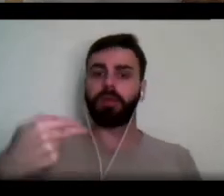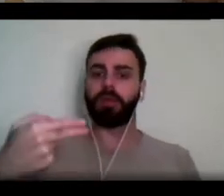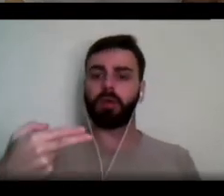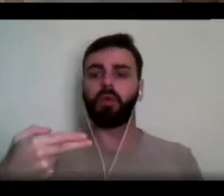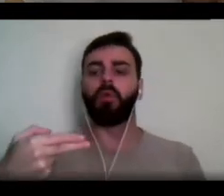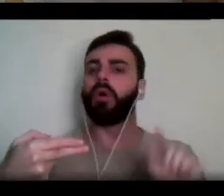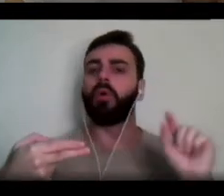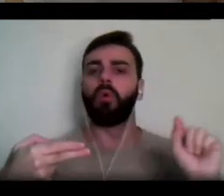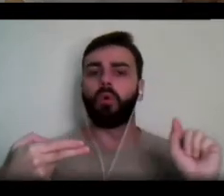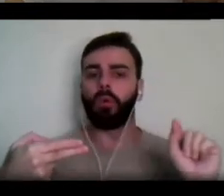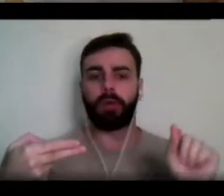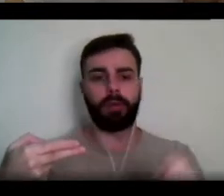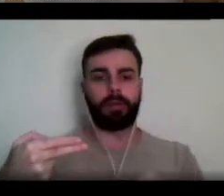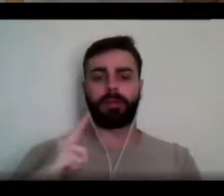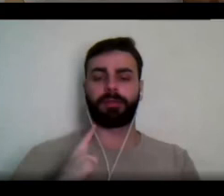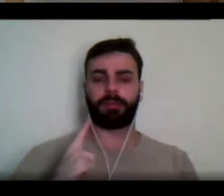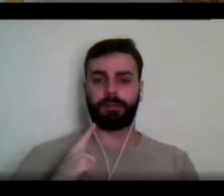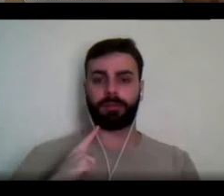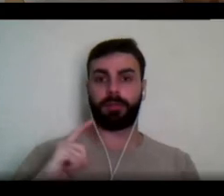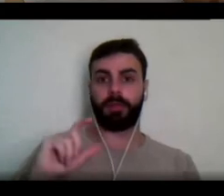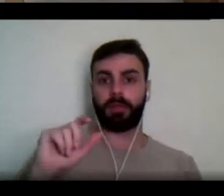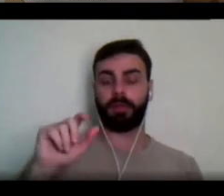ser alfa